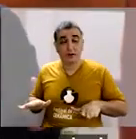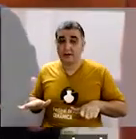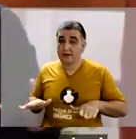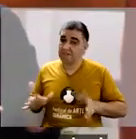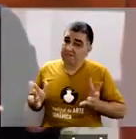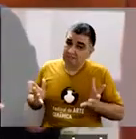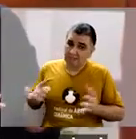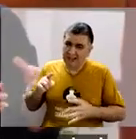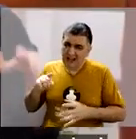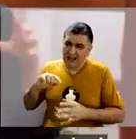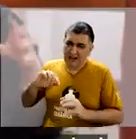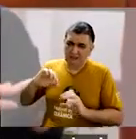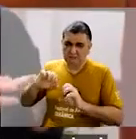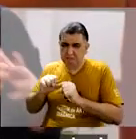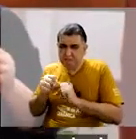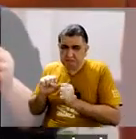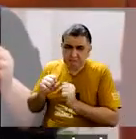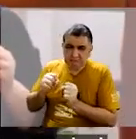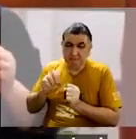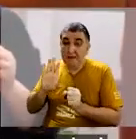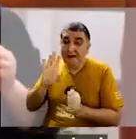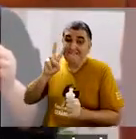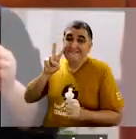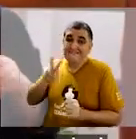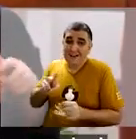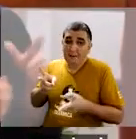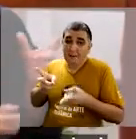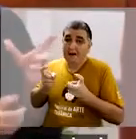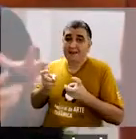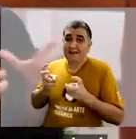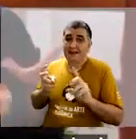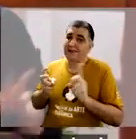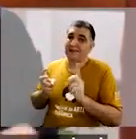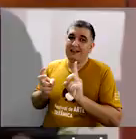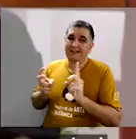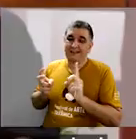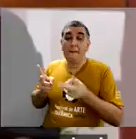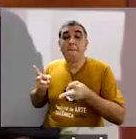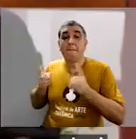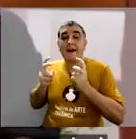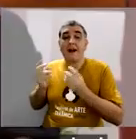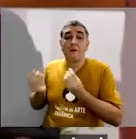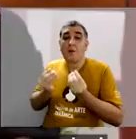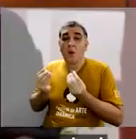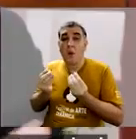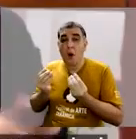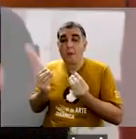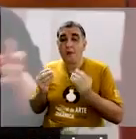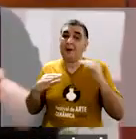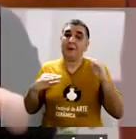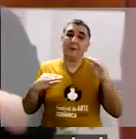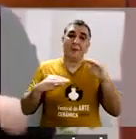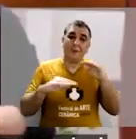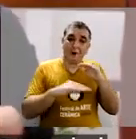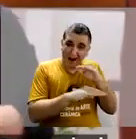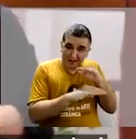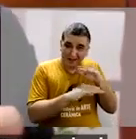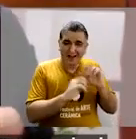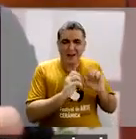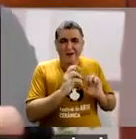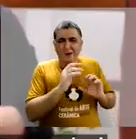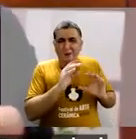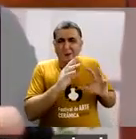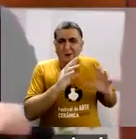o craquelado do esmalte, nós teríamos uma peça craquelada, mas nós não veríamos isso. O que faz com que a